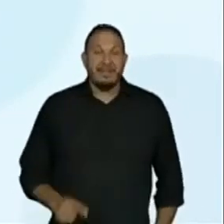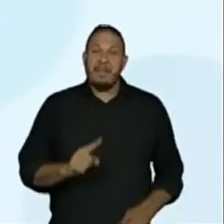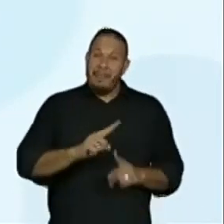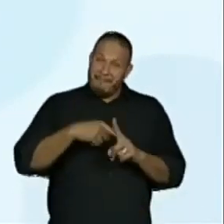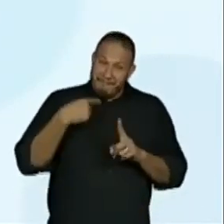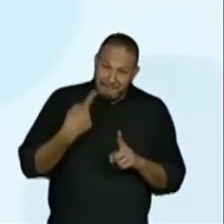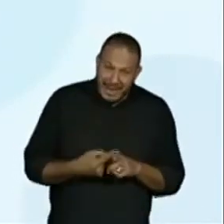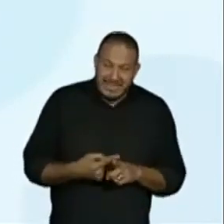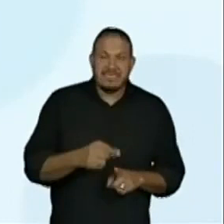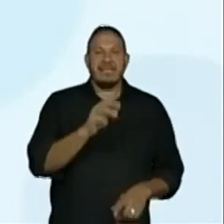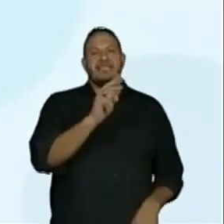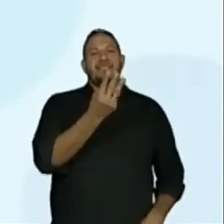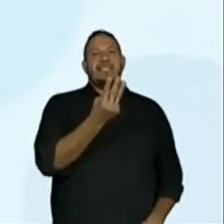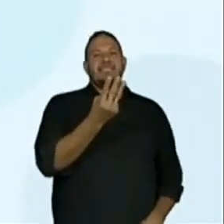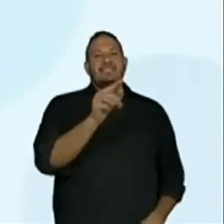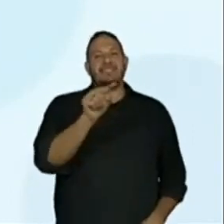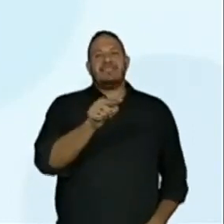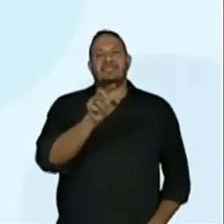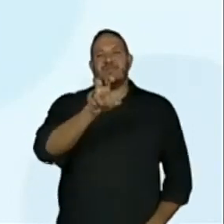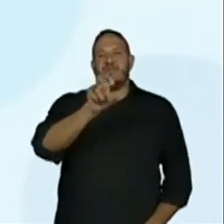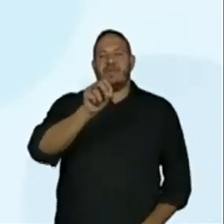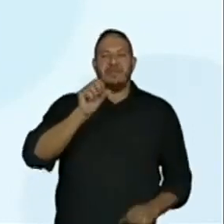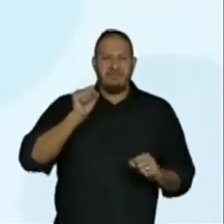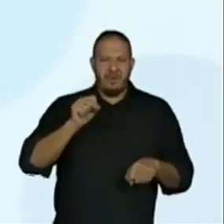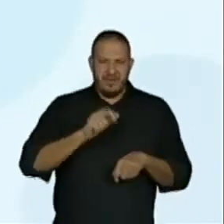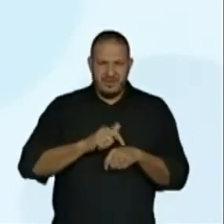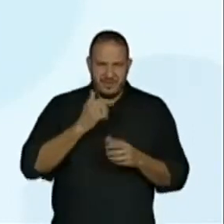mais R$ 3,50. Podemos começar assim, então?